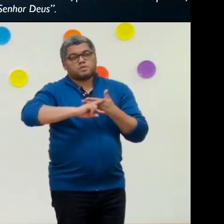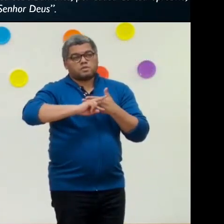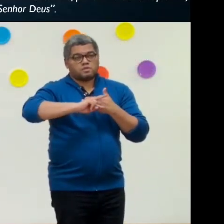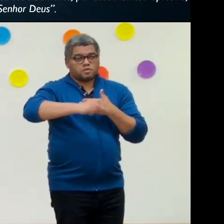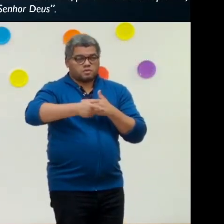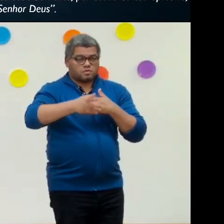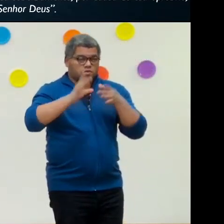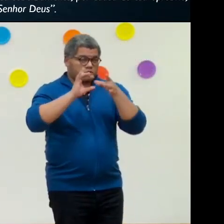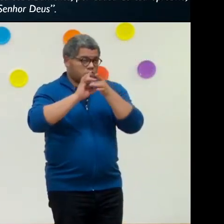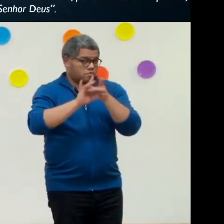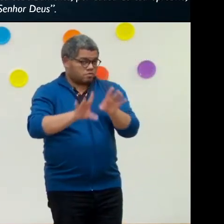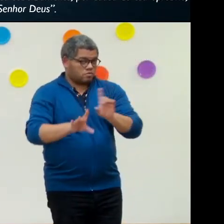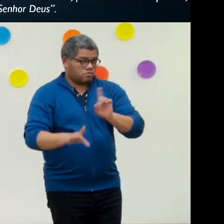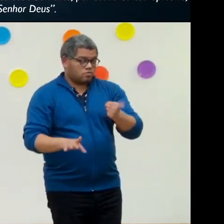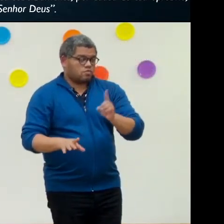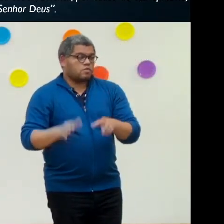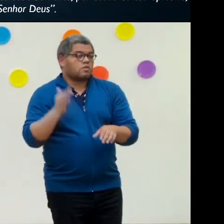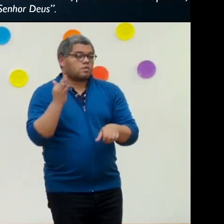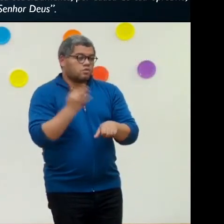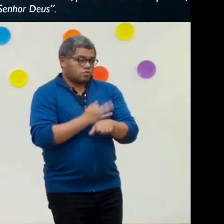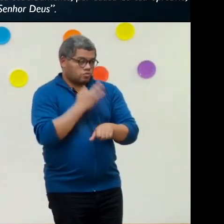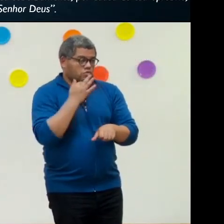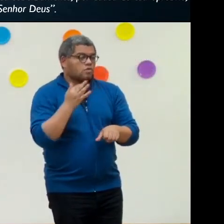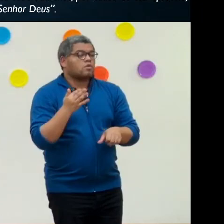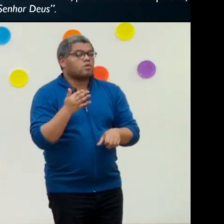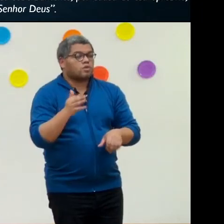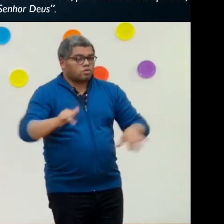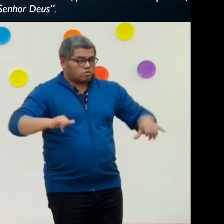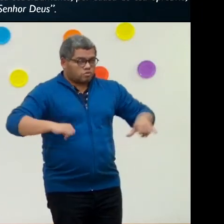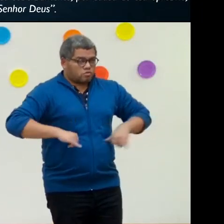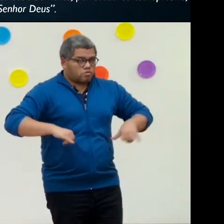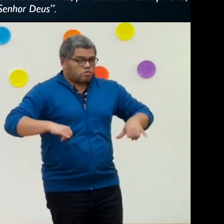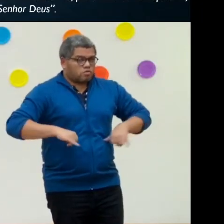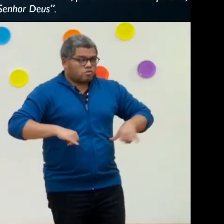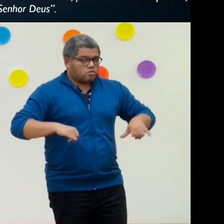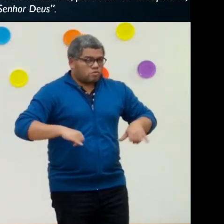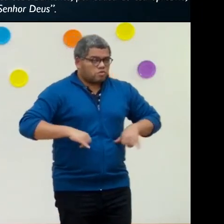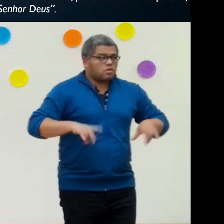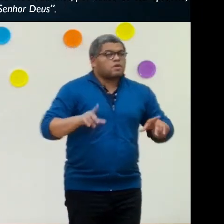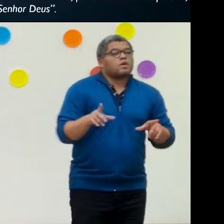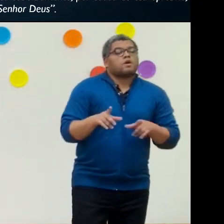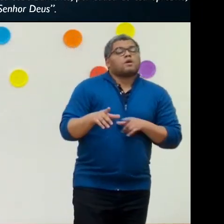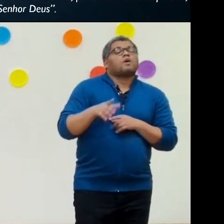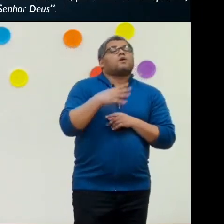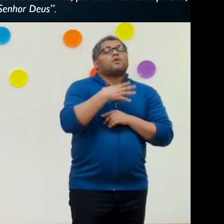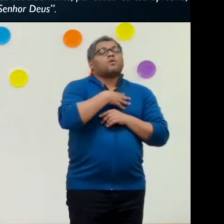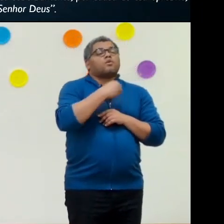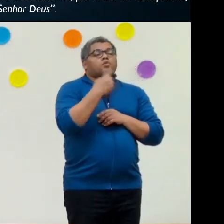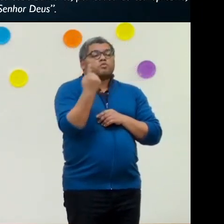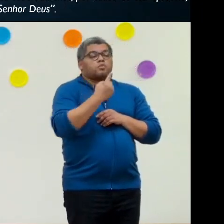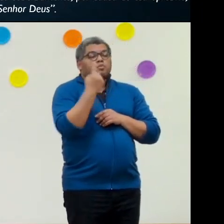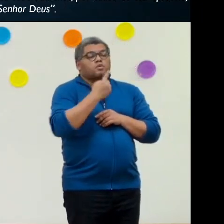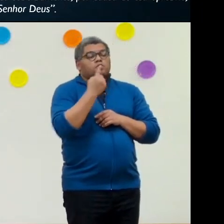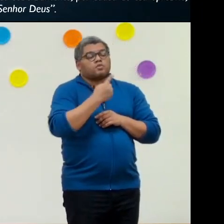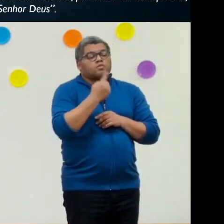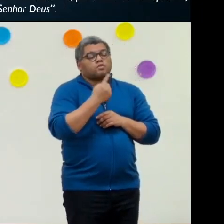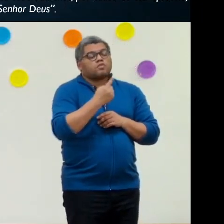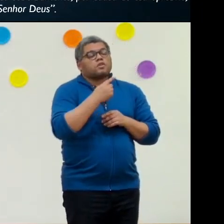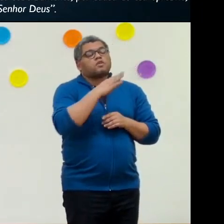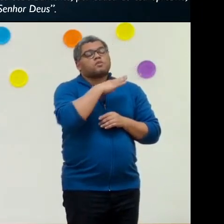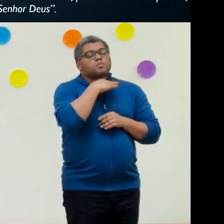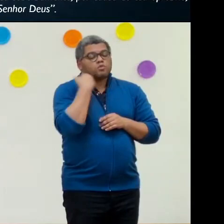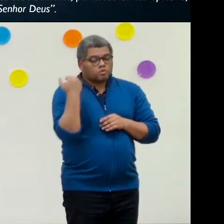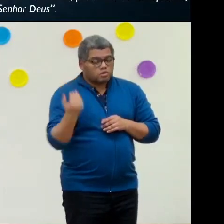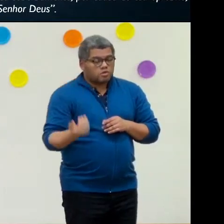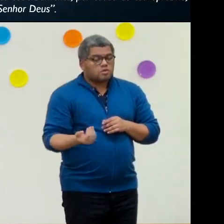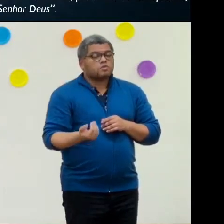Ele sofreu. O filho dele morreu. Deus não poupou o filho que ele teve com Batseba, o primeiro. Ele orou e Deus